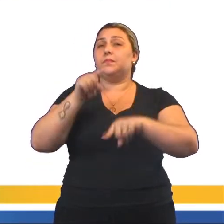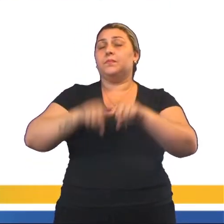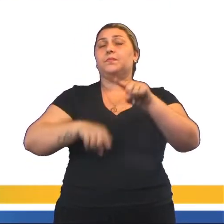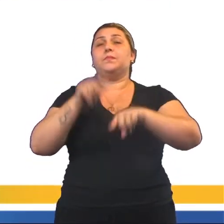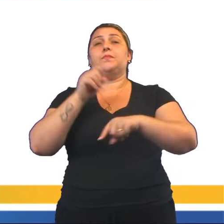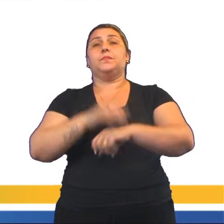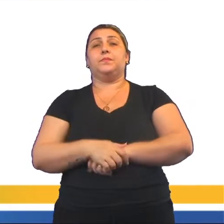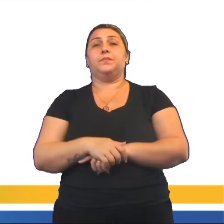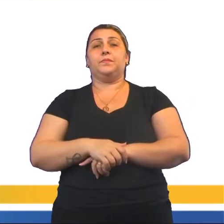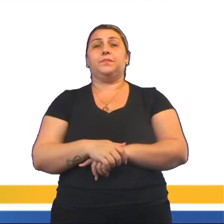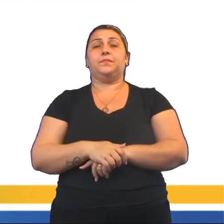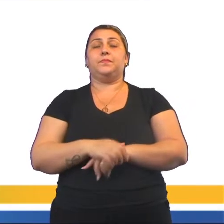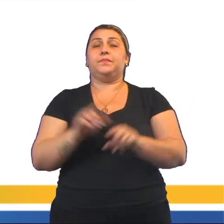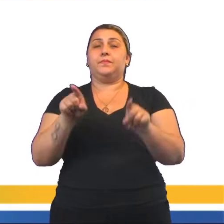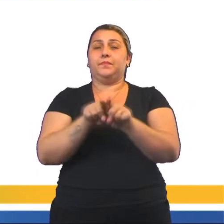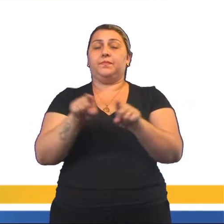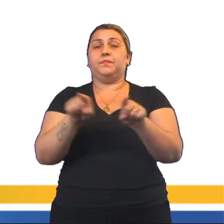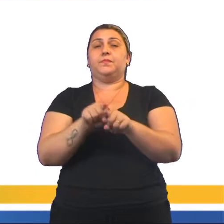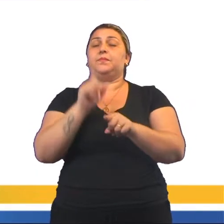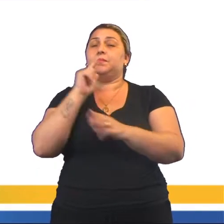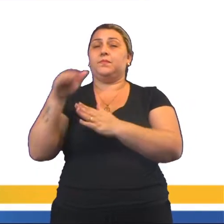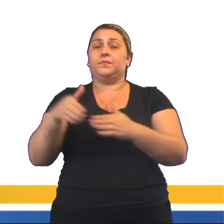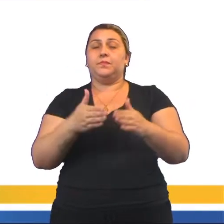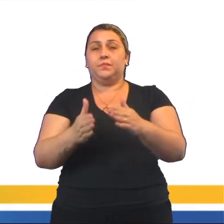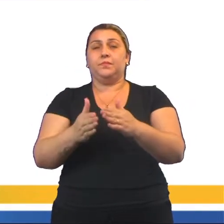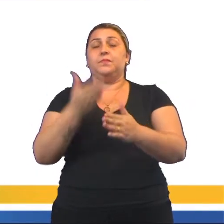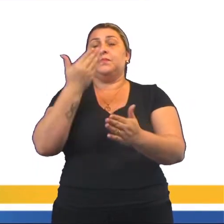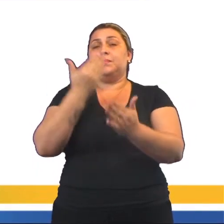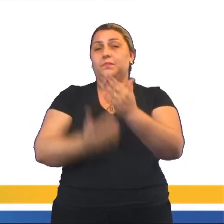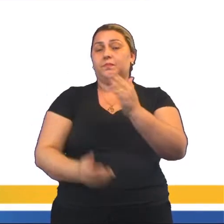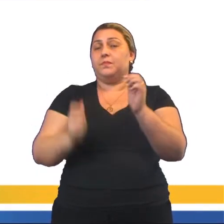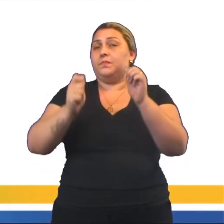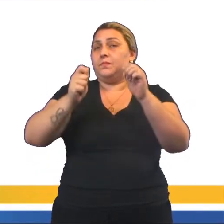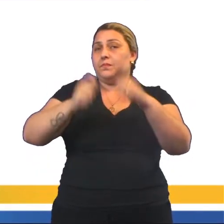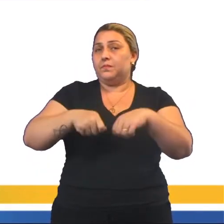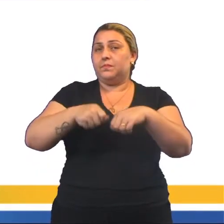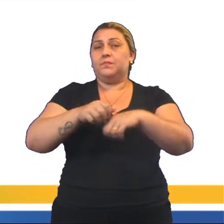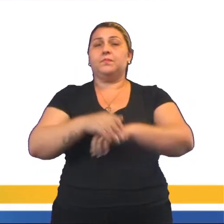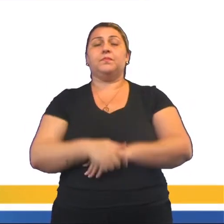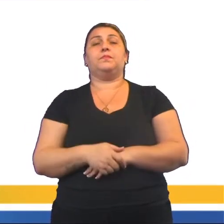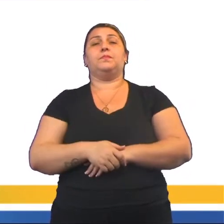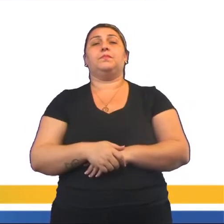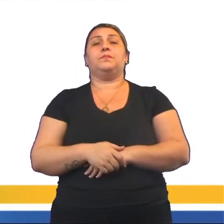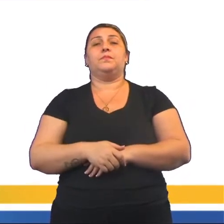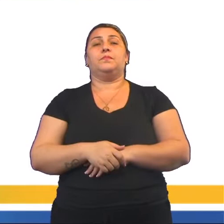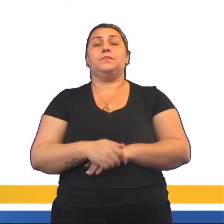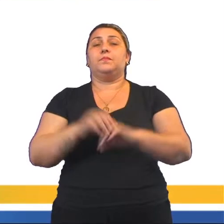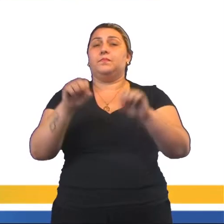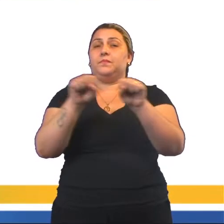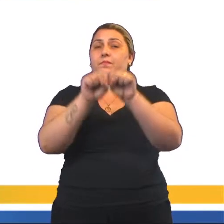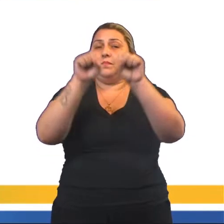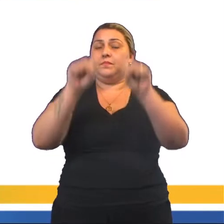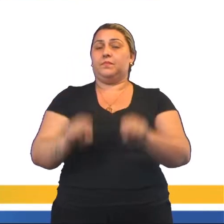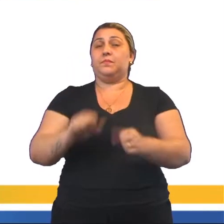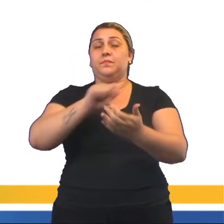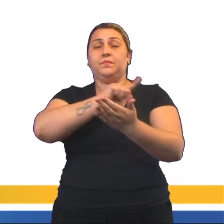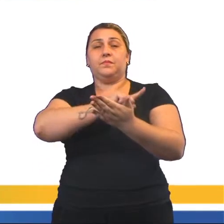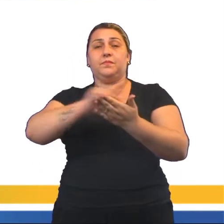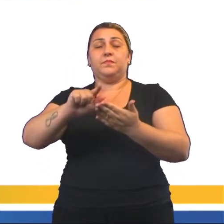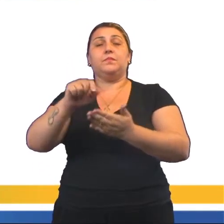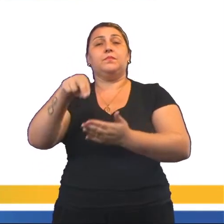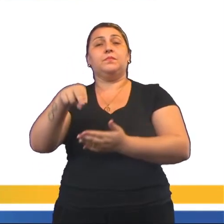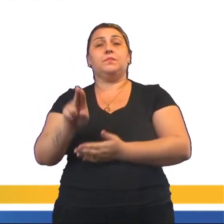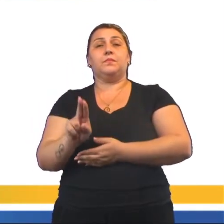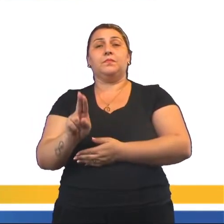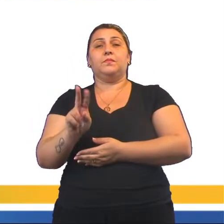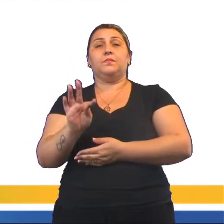alóctonos disponíveis para os rios e a perda de sua capacidade de atuar como um sistema filtrante de